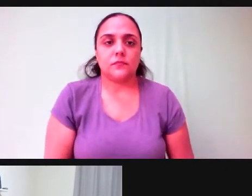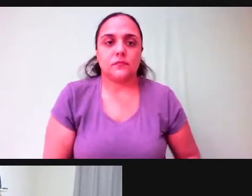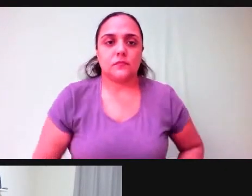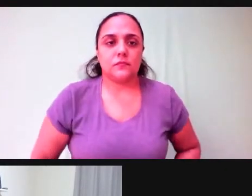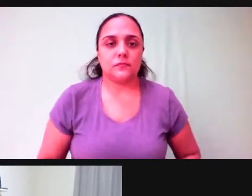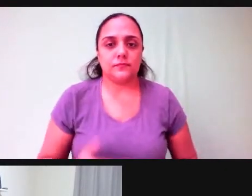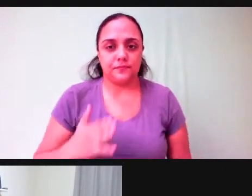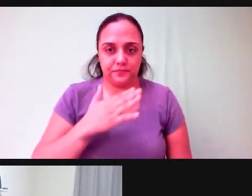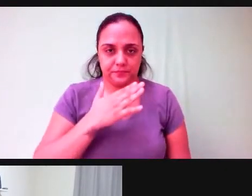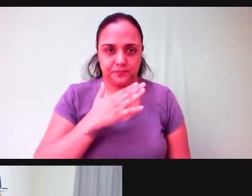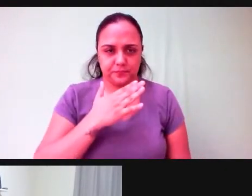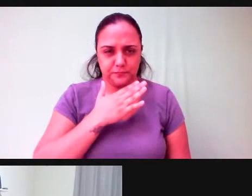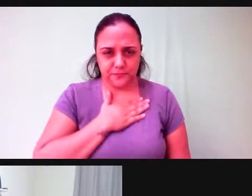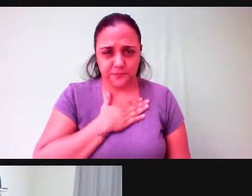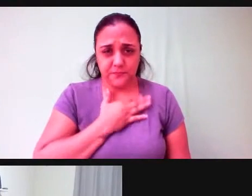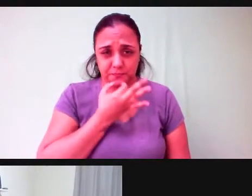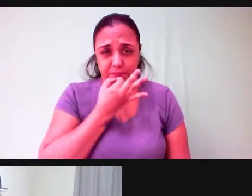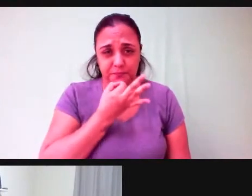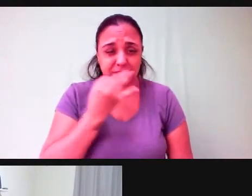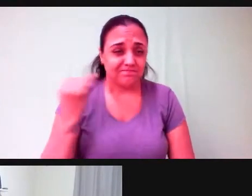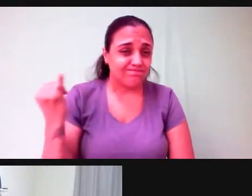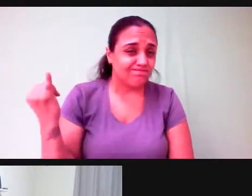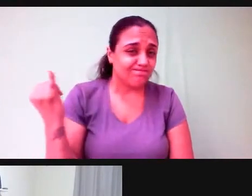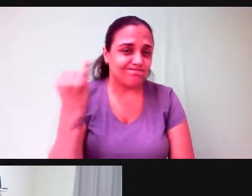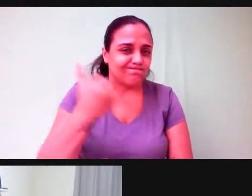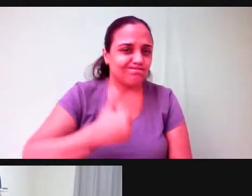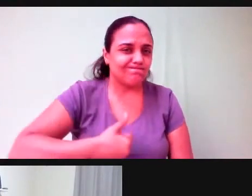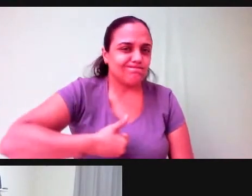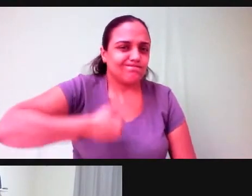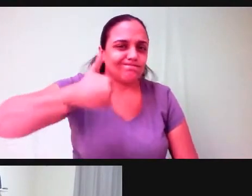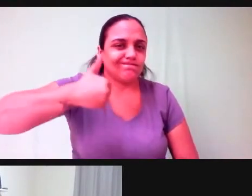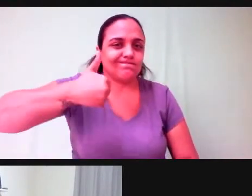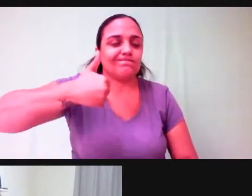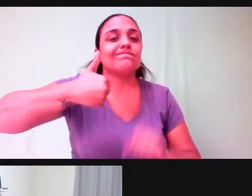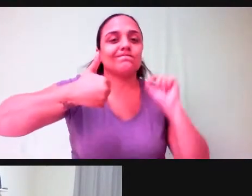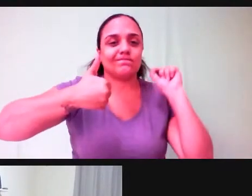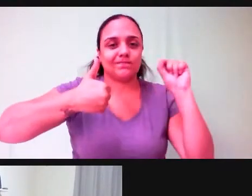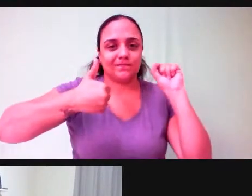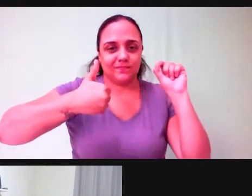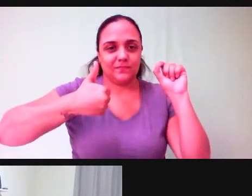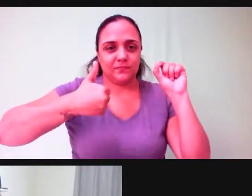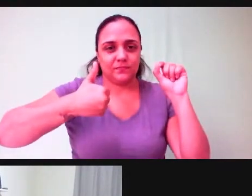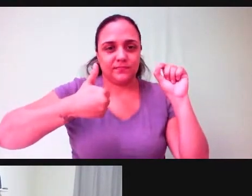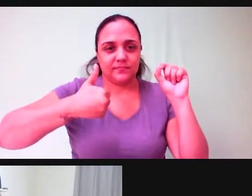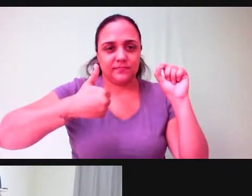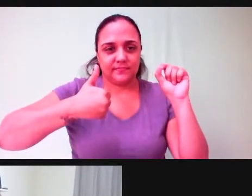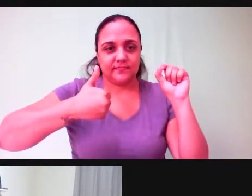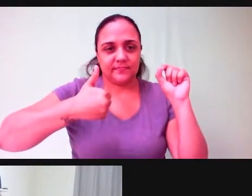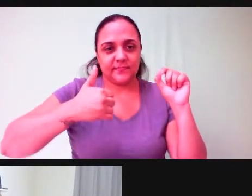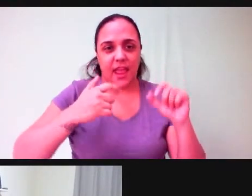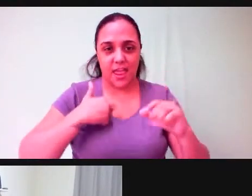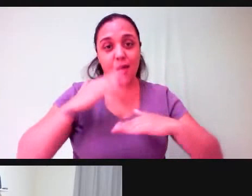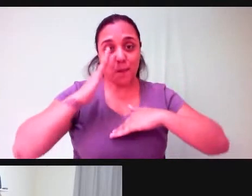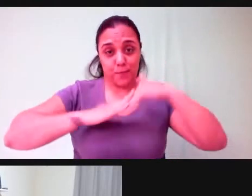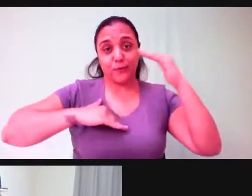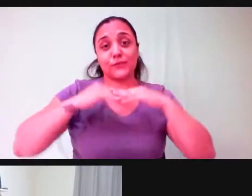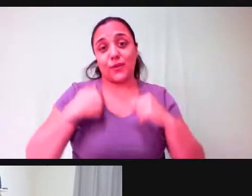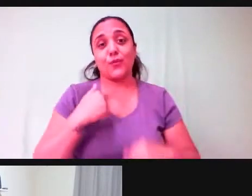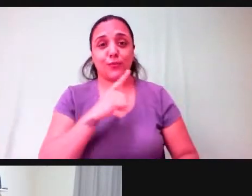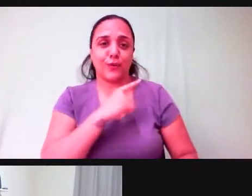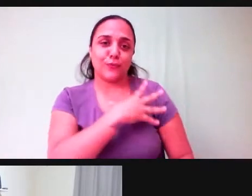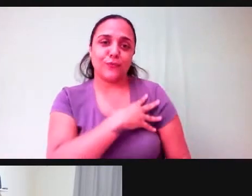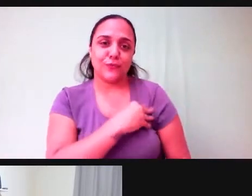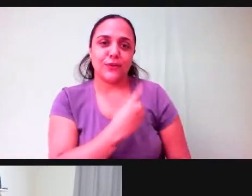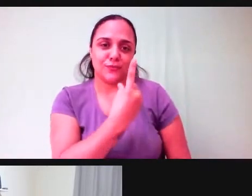Eu acho que a primeira coisa mais importante, né? Eu acho que eu, como não sou só profissional, sou mãe também,